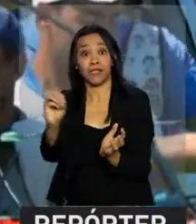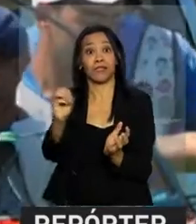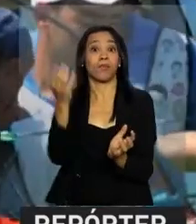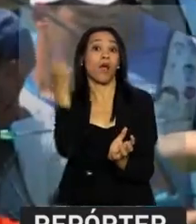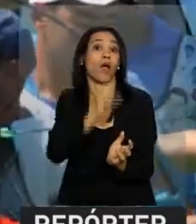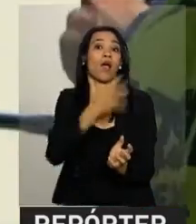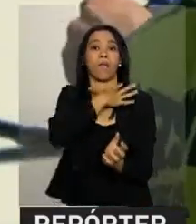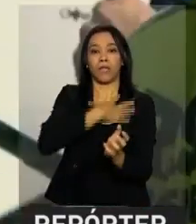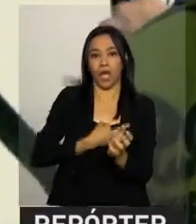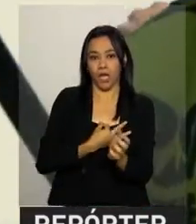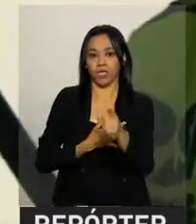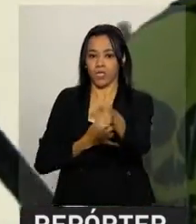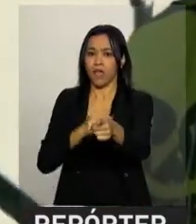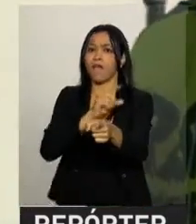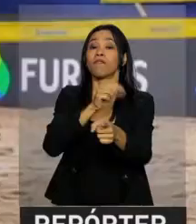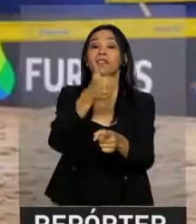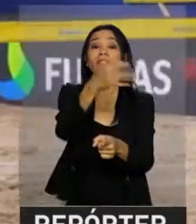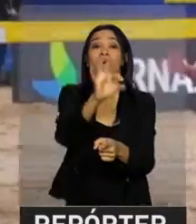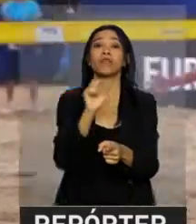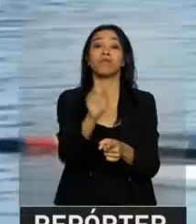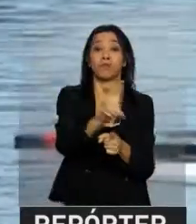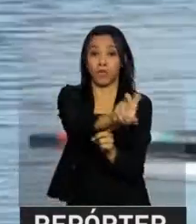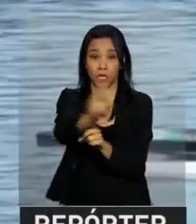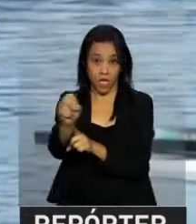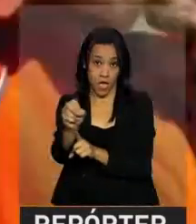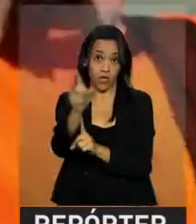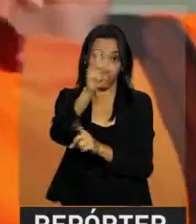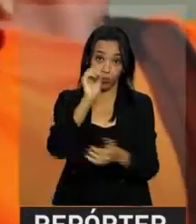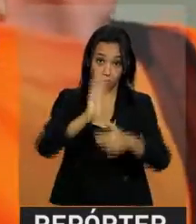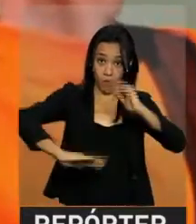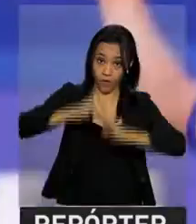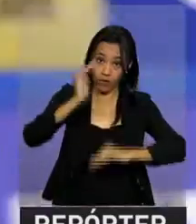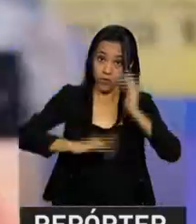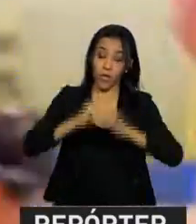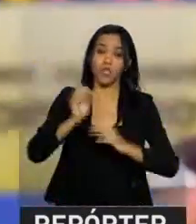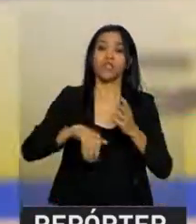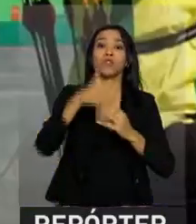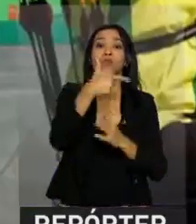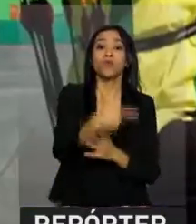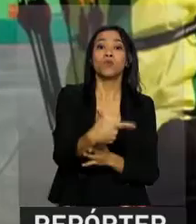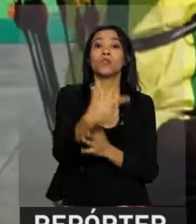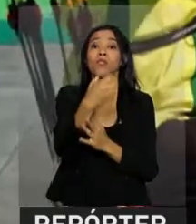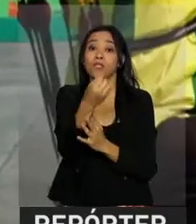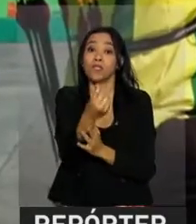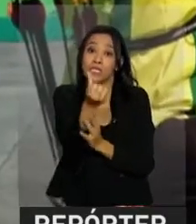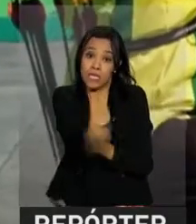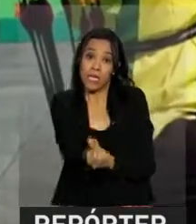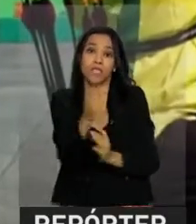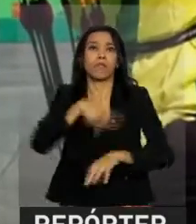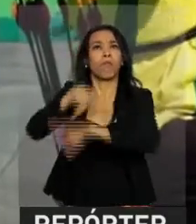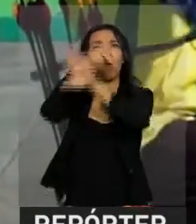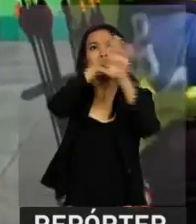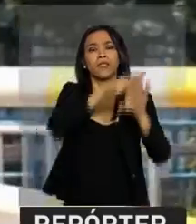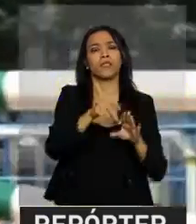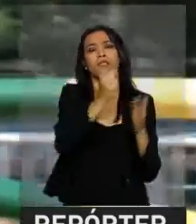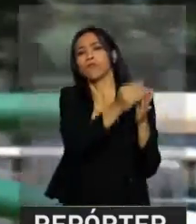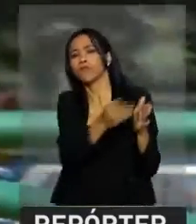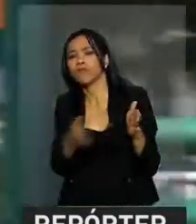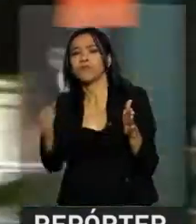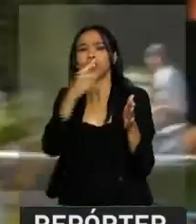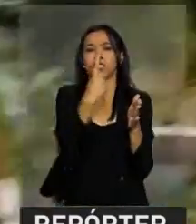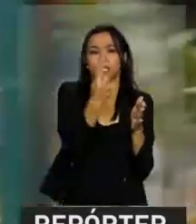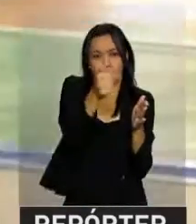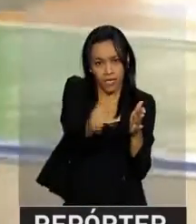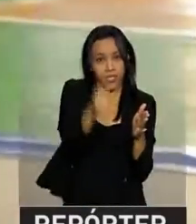medalhas vão ser 10.500 atletas de 206 países em 17 dias de provas e pela